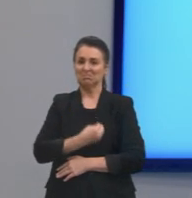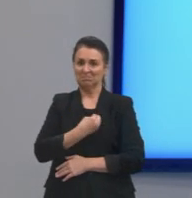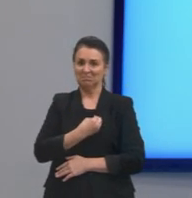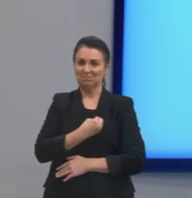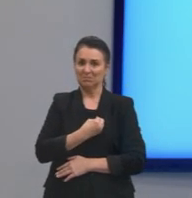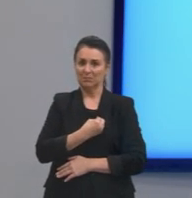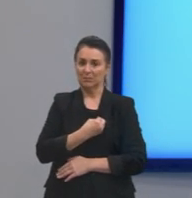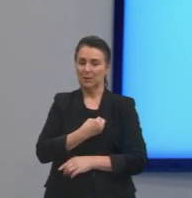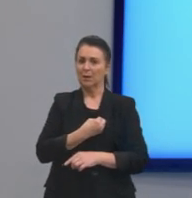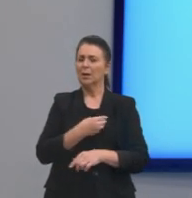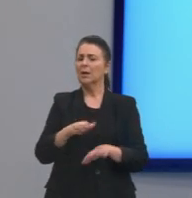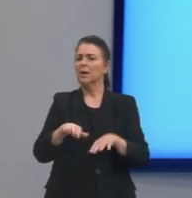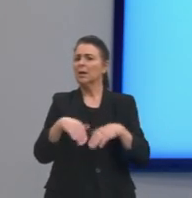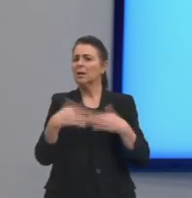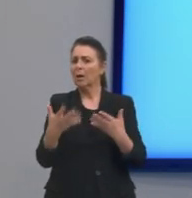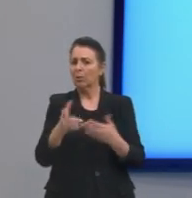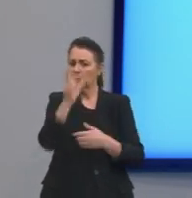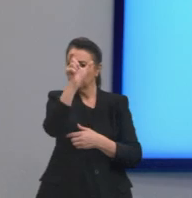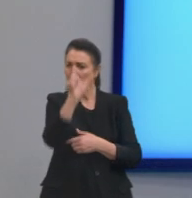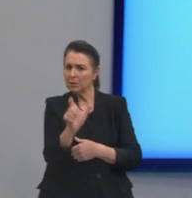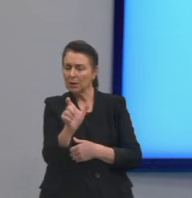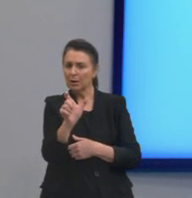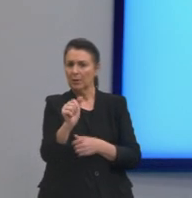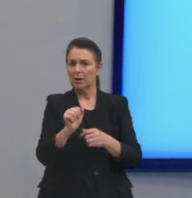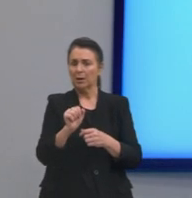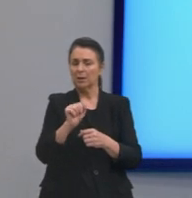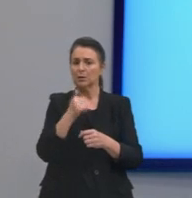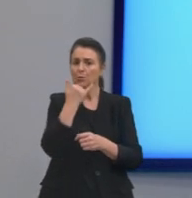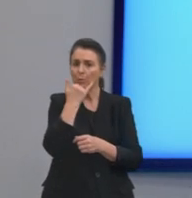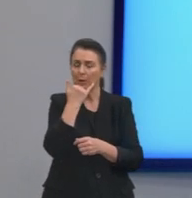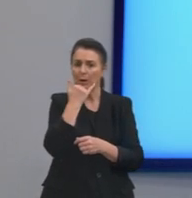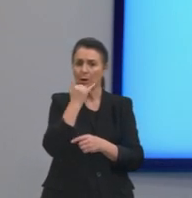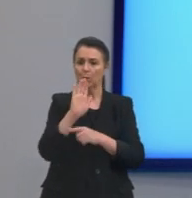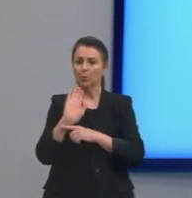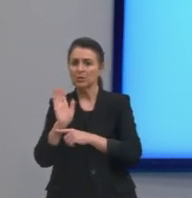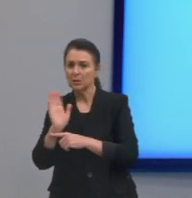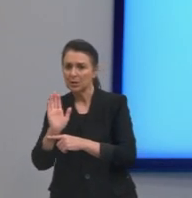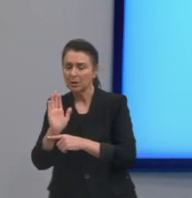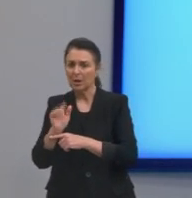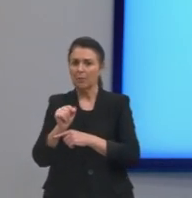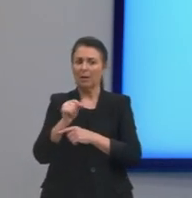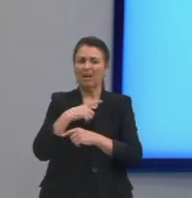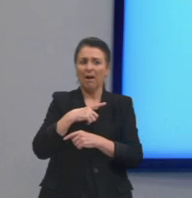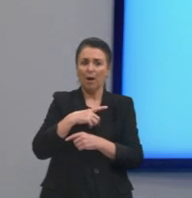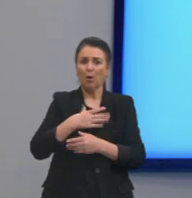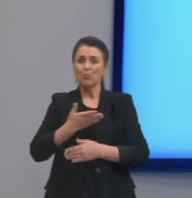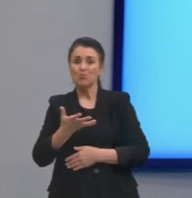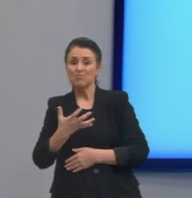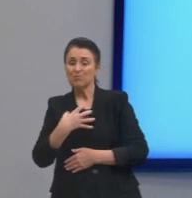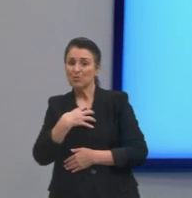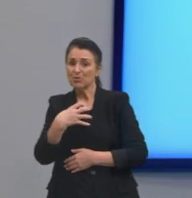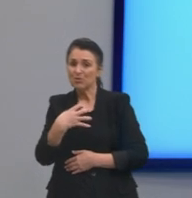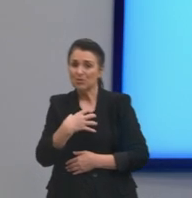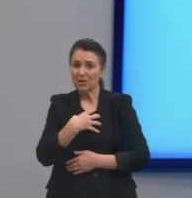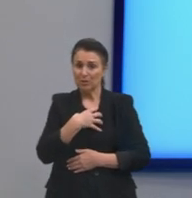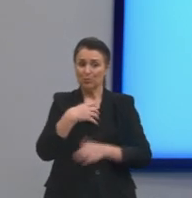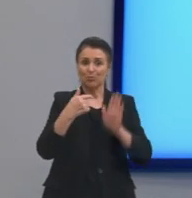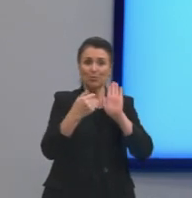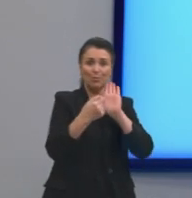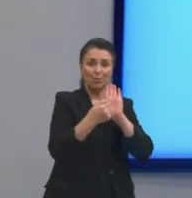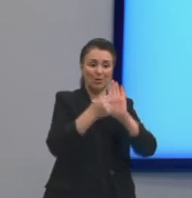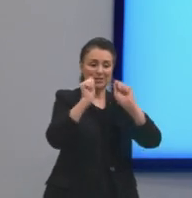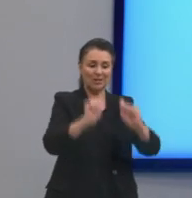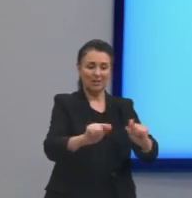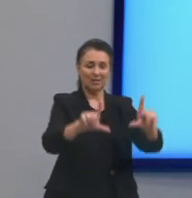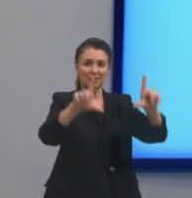consideração o indivíduo ou seja o cinema seria ou seja o cinema seria um meio de transpor para a tela